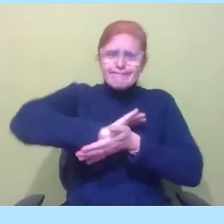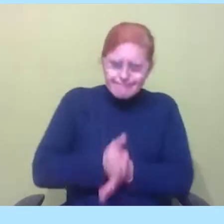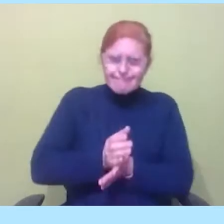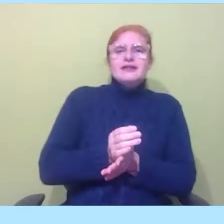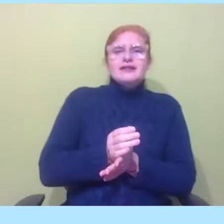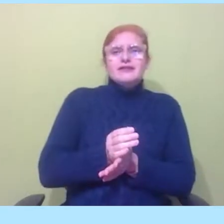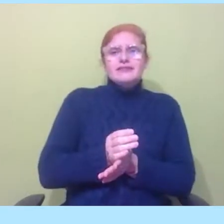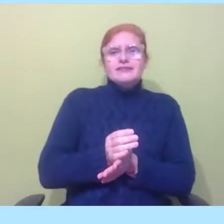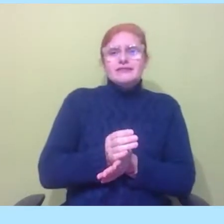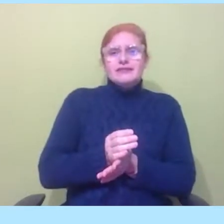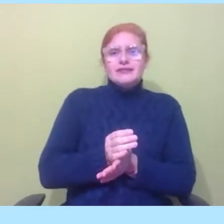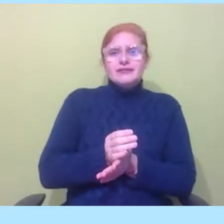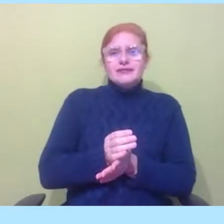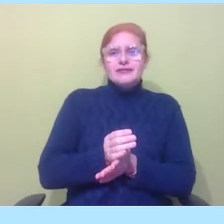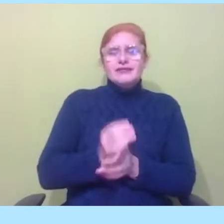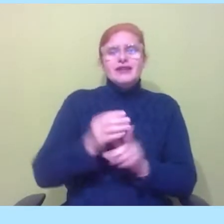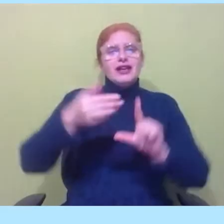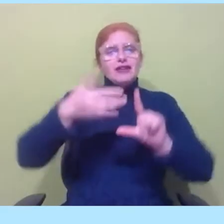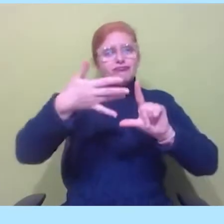da LGBTfobia,